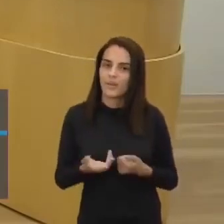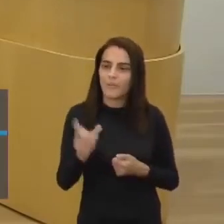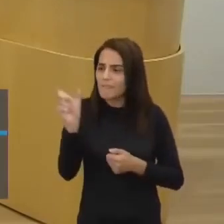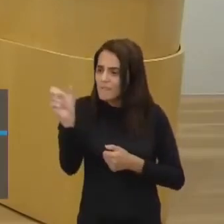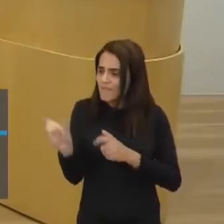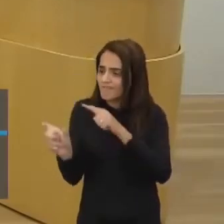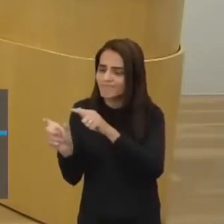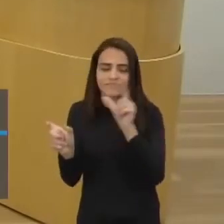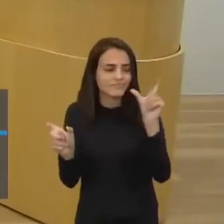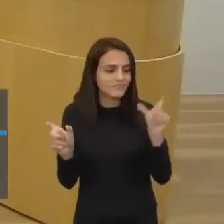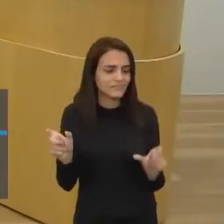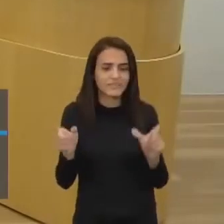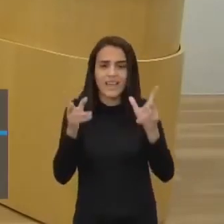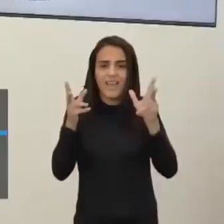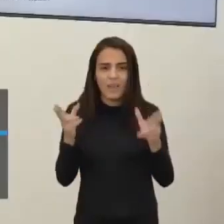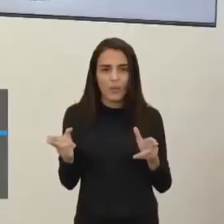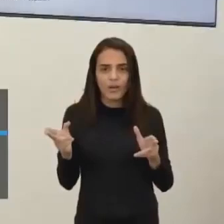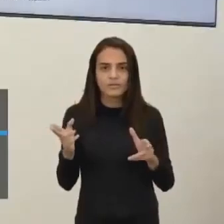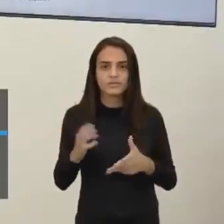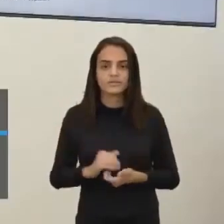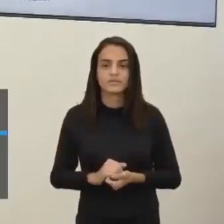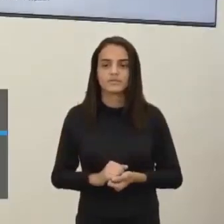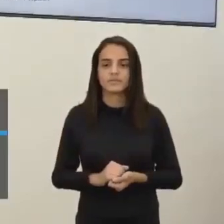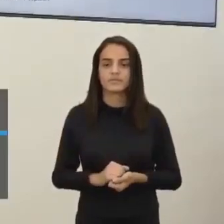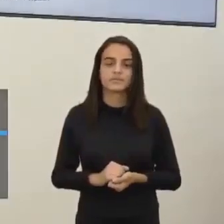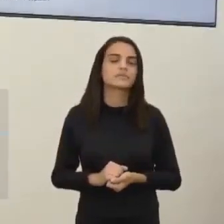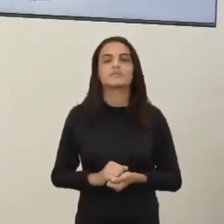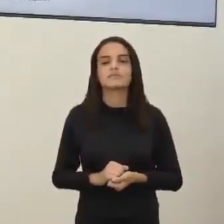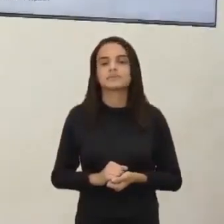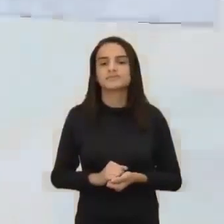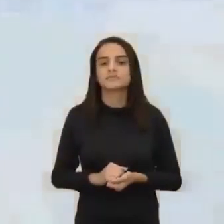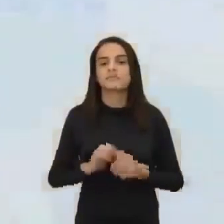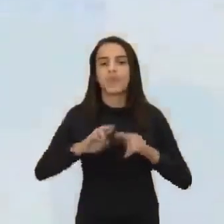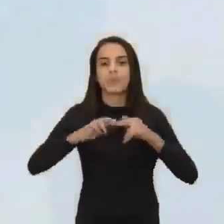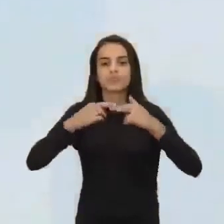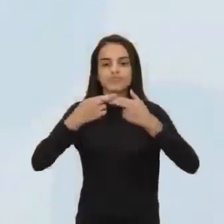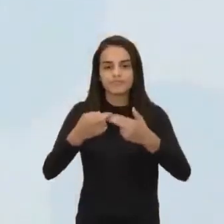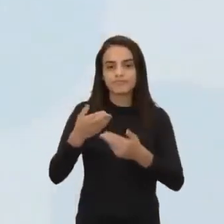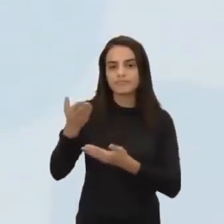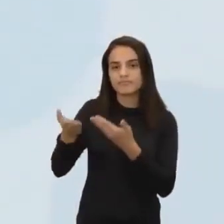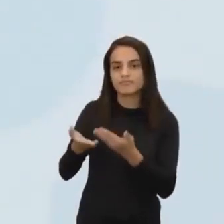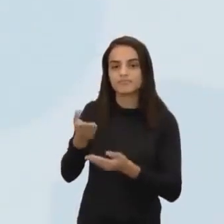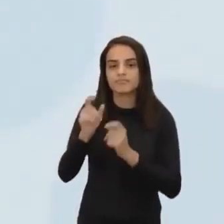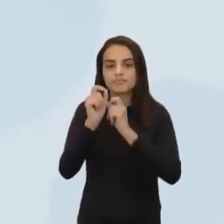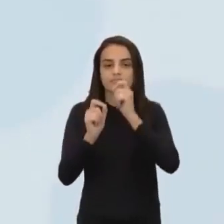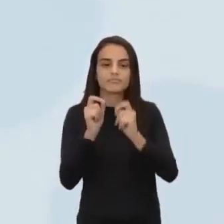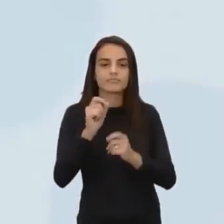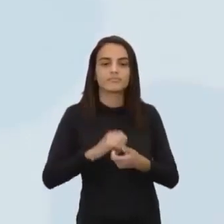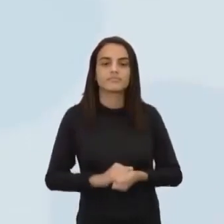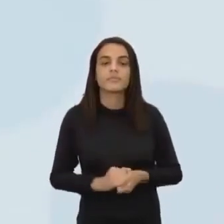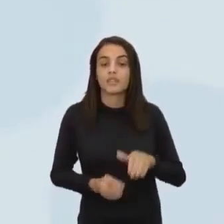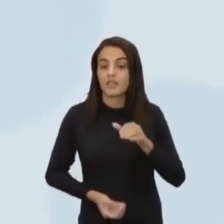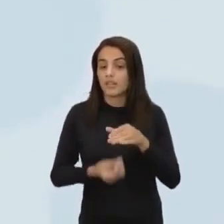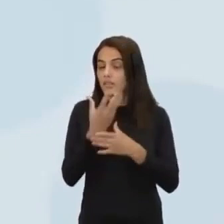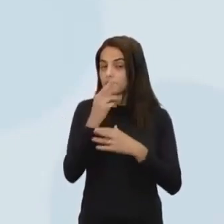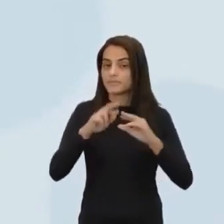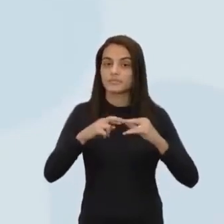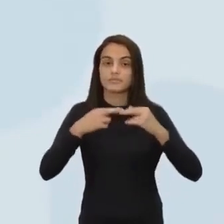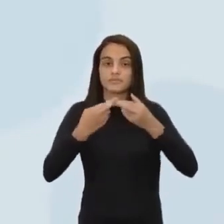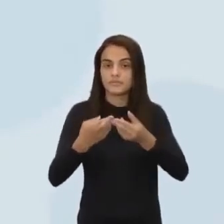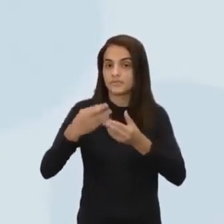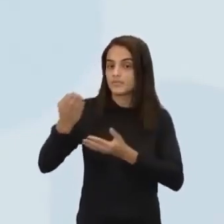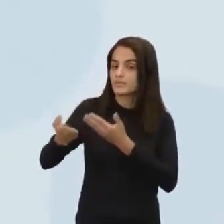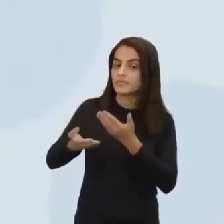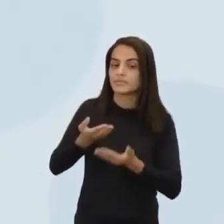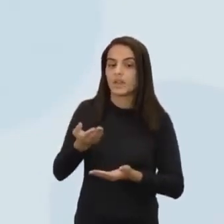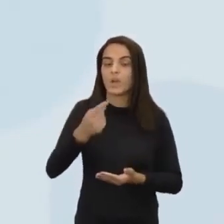parecido. Desculpa, Johnny Depp. Aí, vamos lá, redes colaborativas. Para a gente criar redes colaborativas, nós precisamos